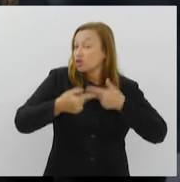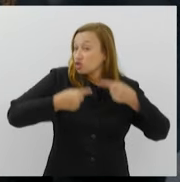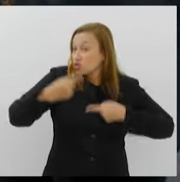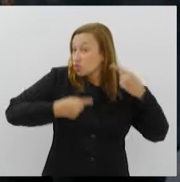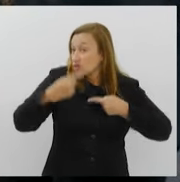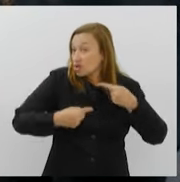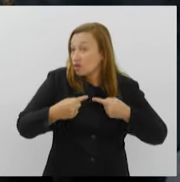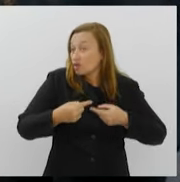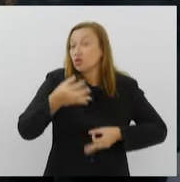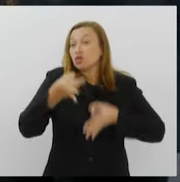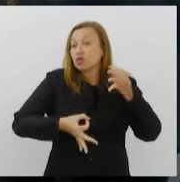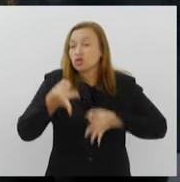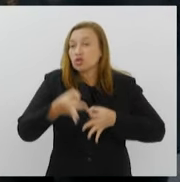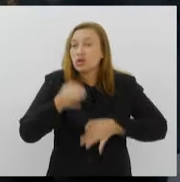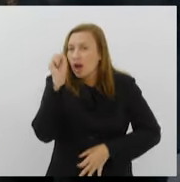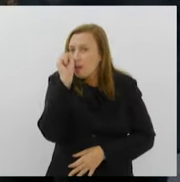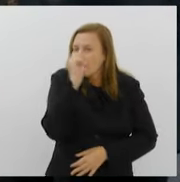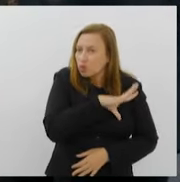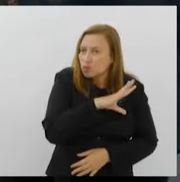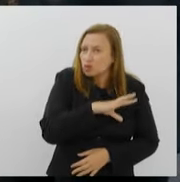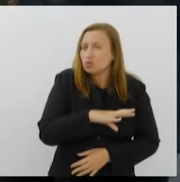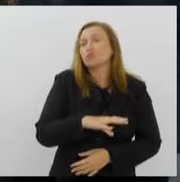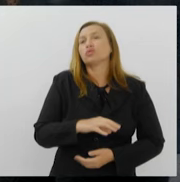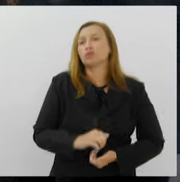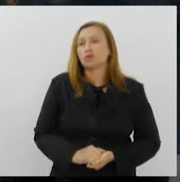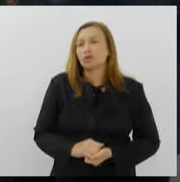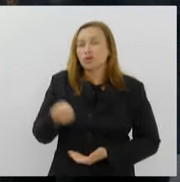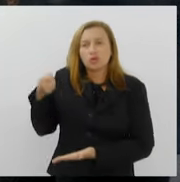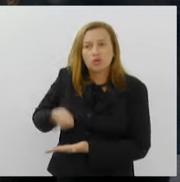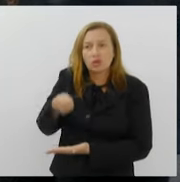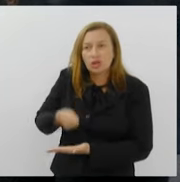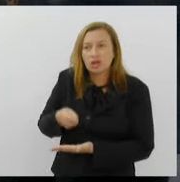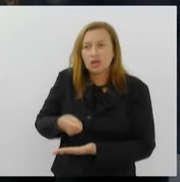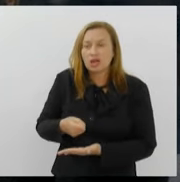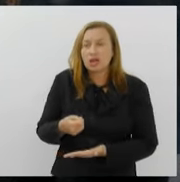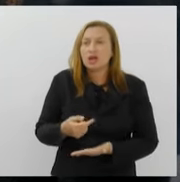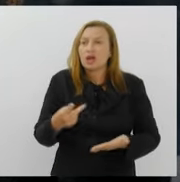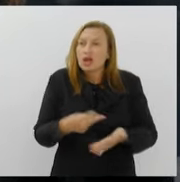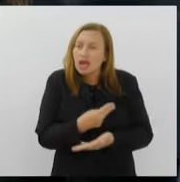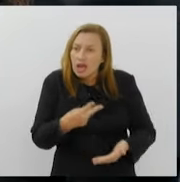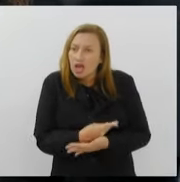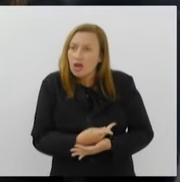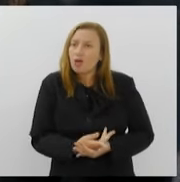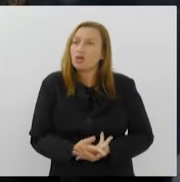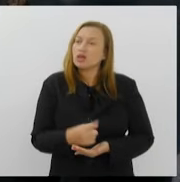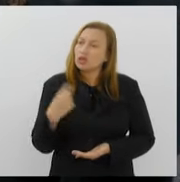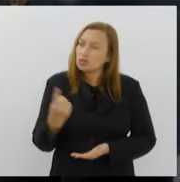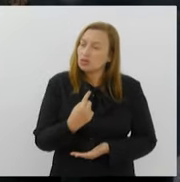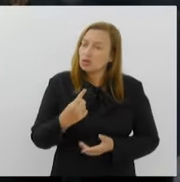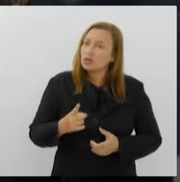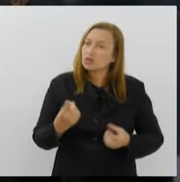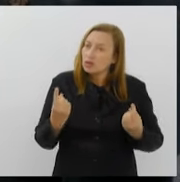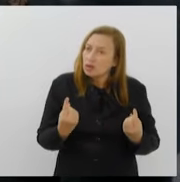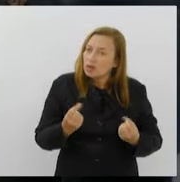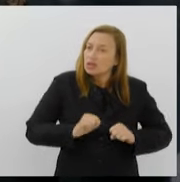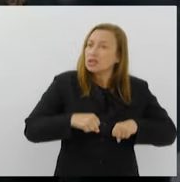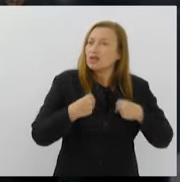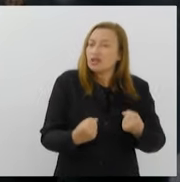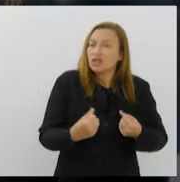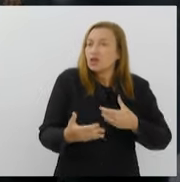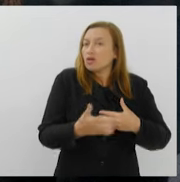aqui eventuais abusos, excesso, abuso de autoridade, ilegalidade dessa casa, e a gente se calça e vai defender em qualquer